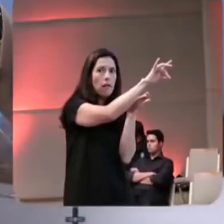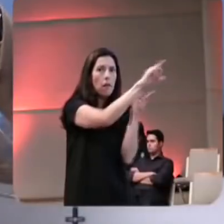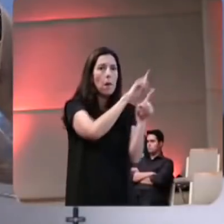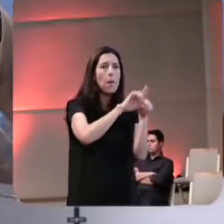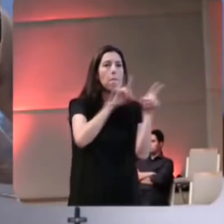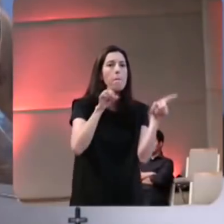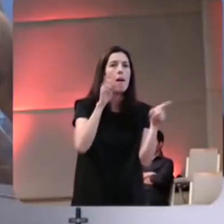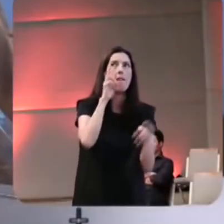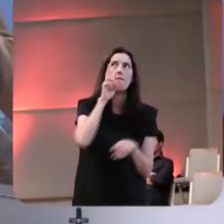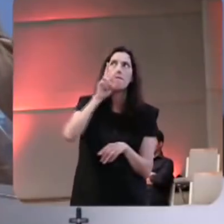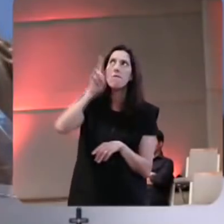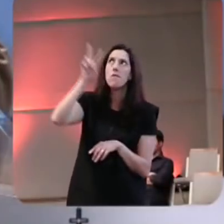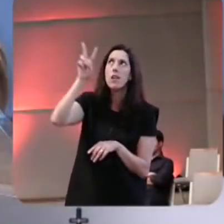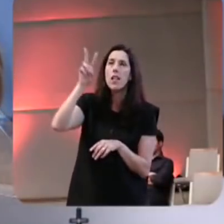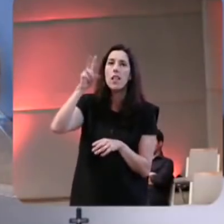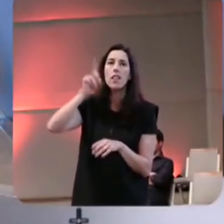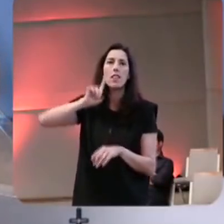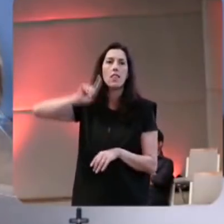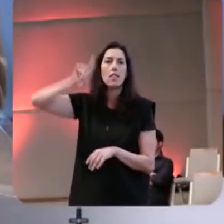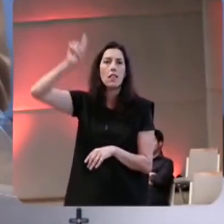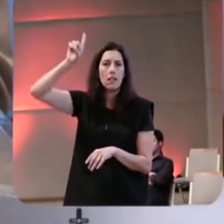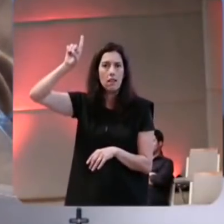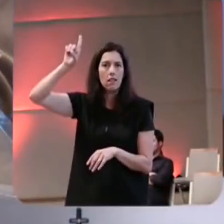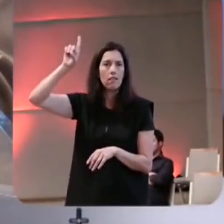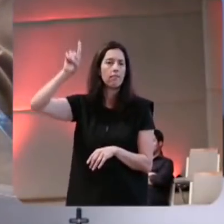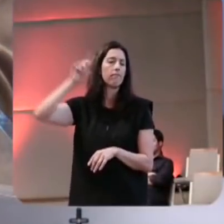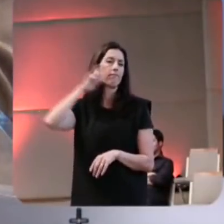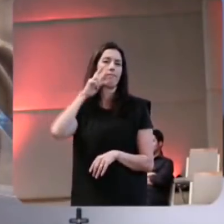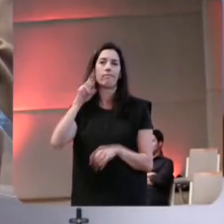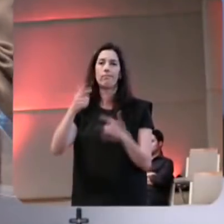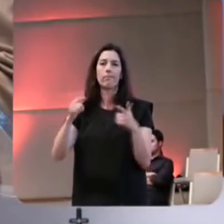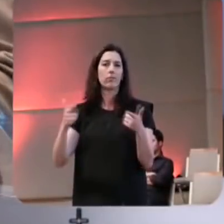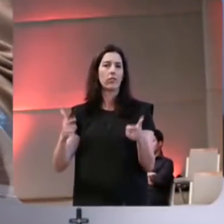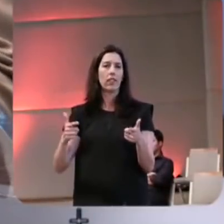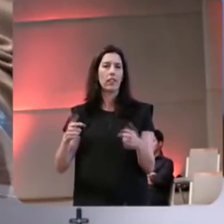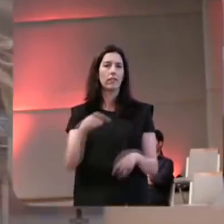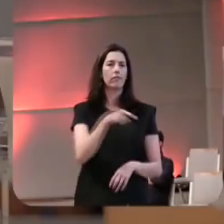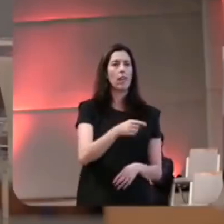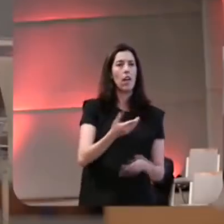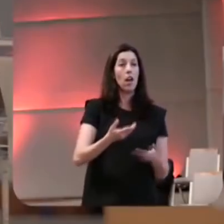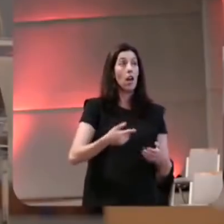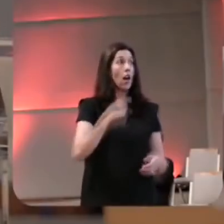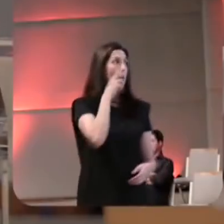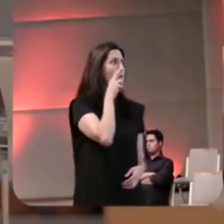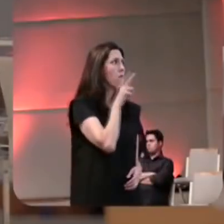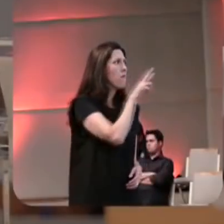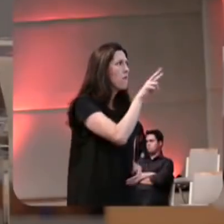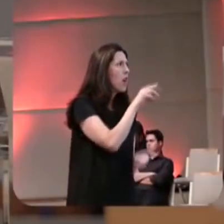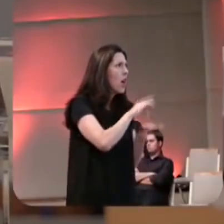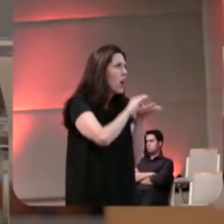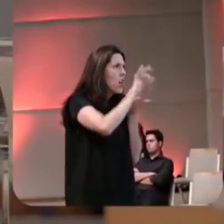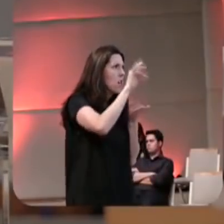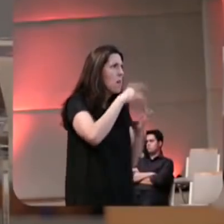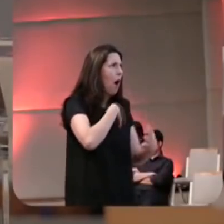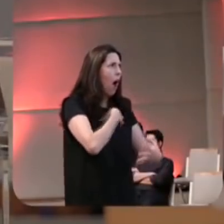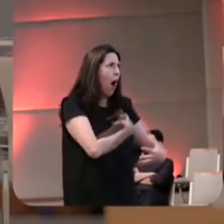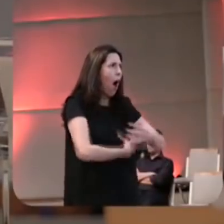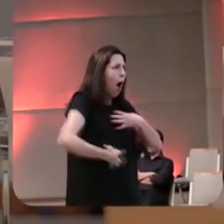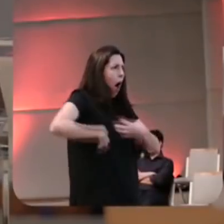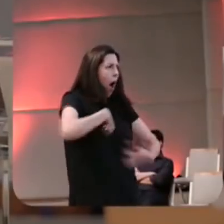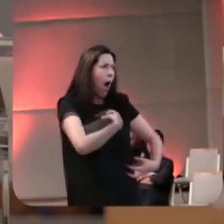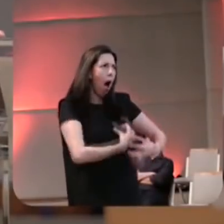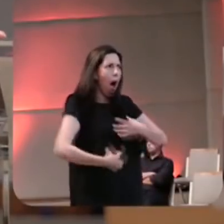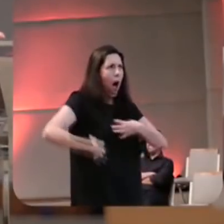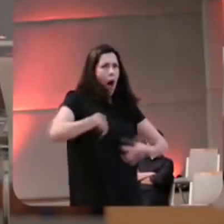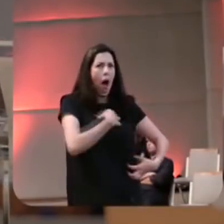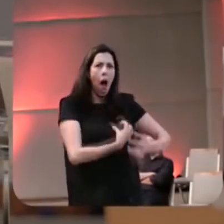promessa de Deus, e por isso vivem em angústia. Eu vou usar uma palavra forte aqui.